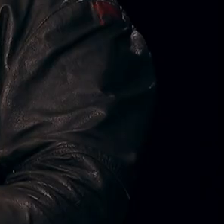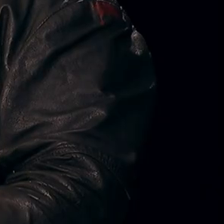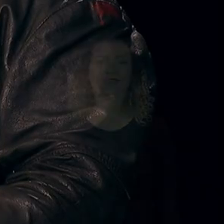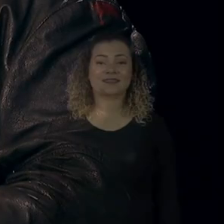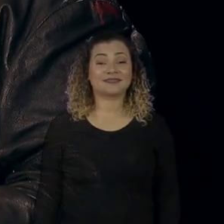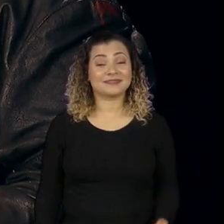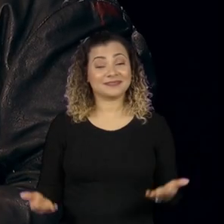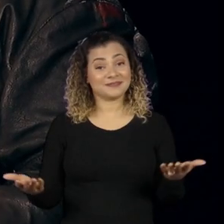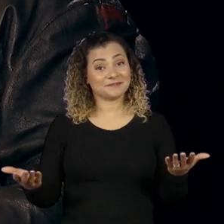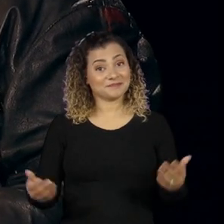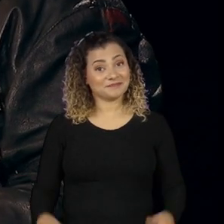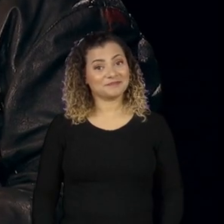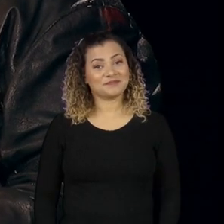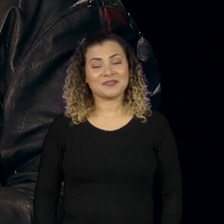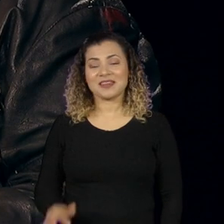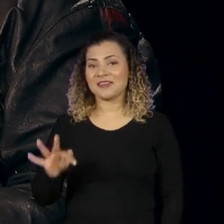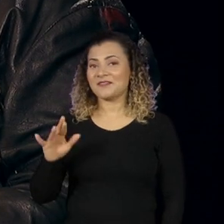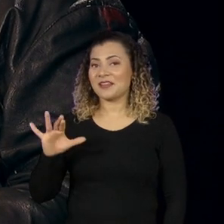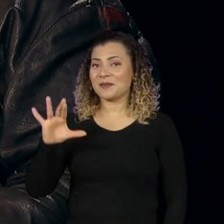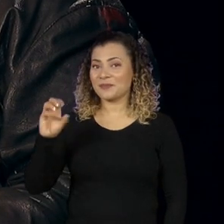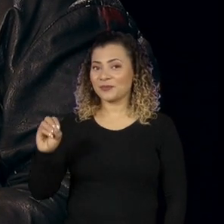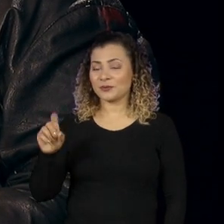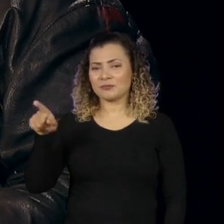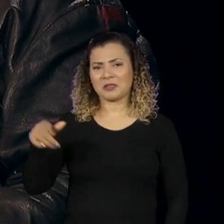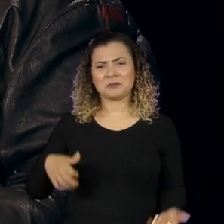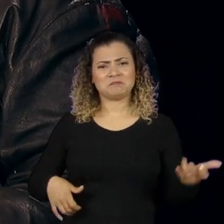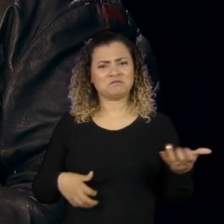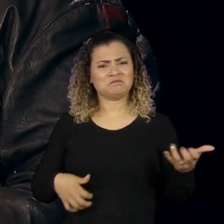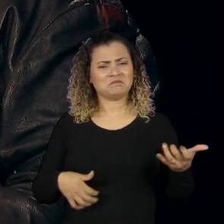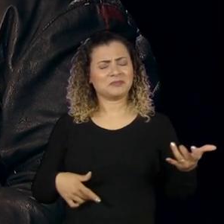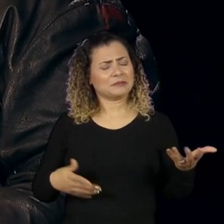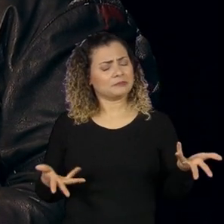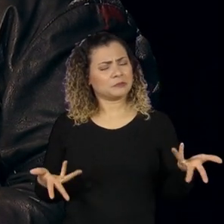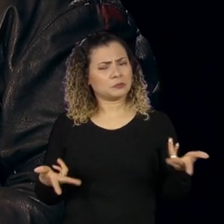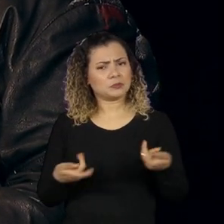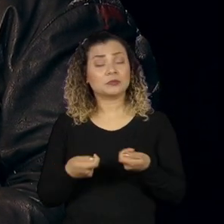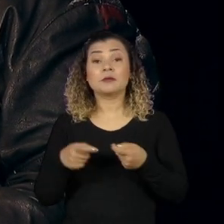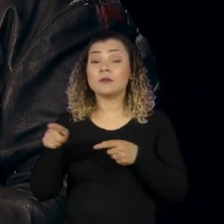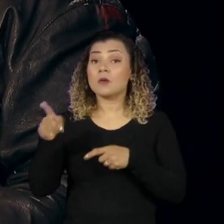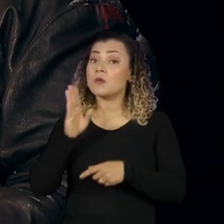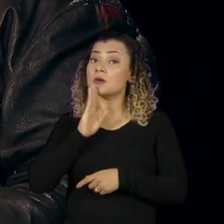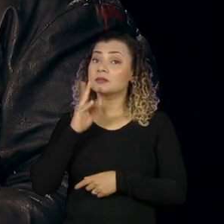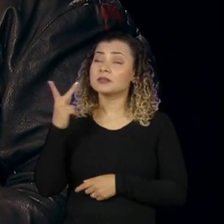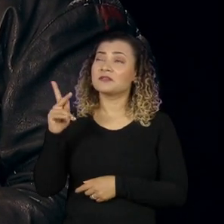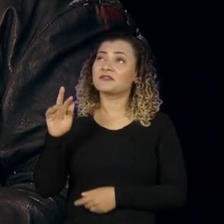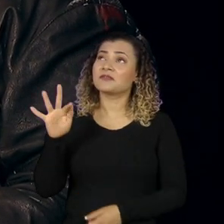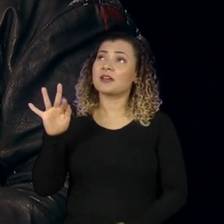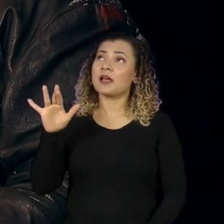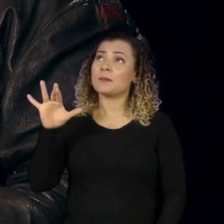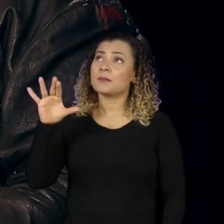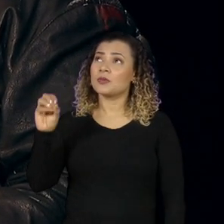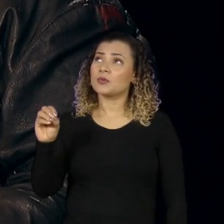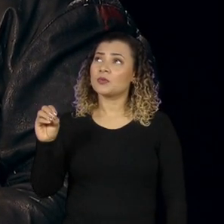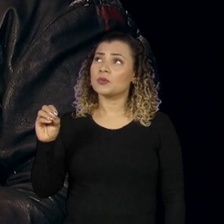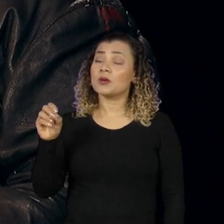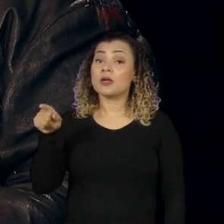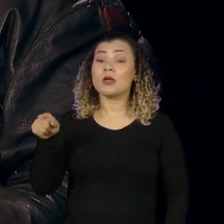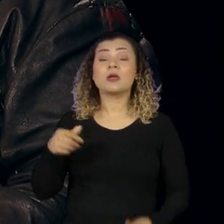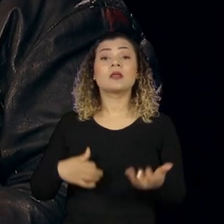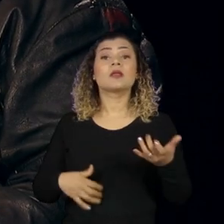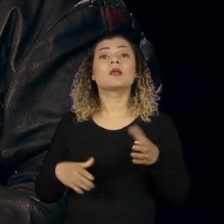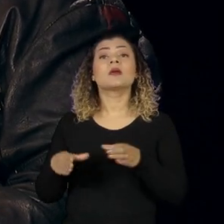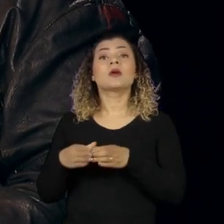Isso aí. Fábio Brum, grande guitarrista. Eu conheci o Fábio, ele tocava na banda